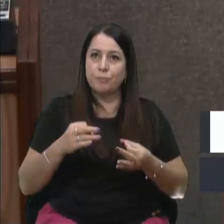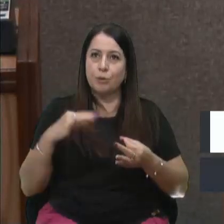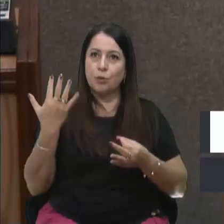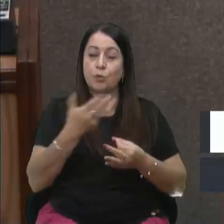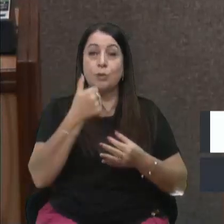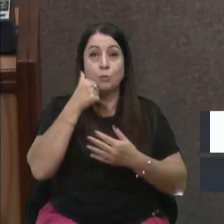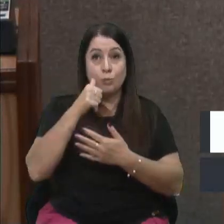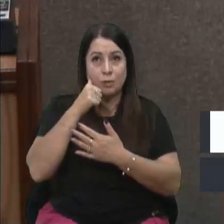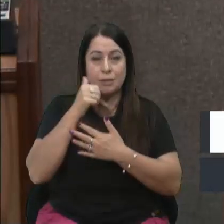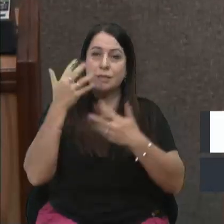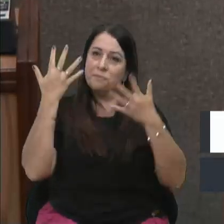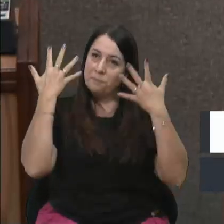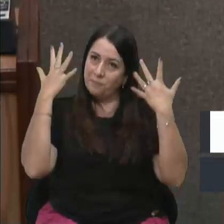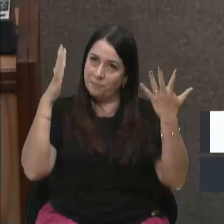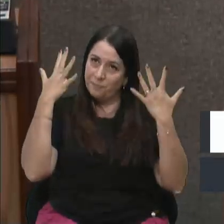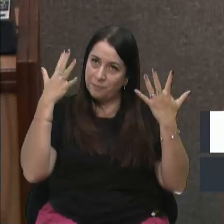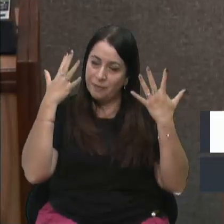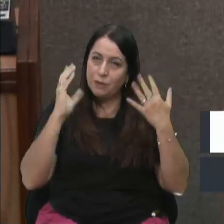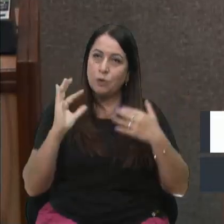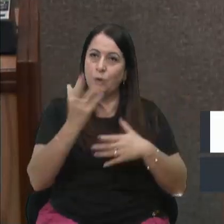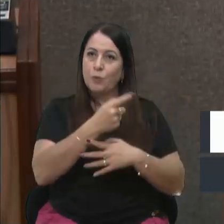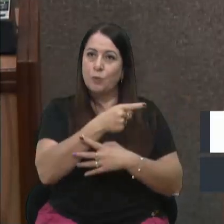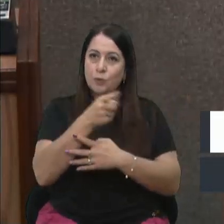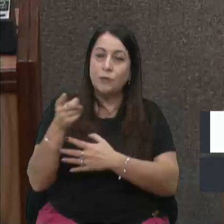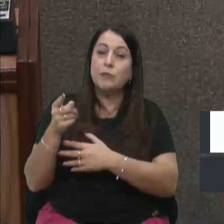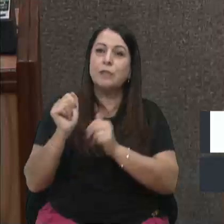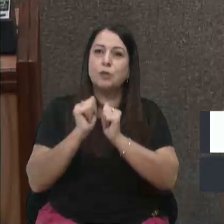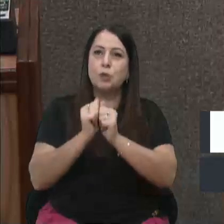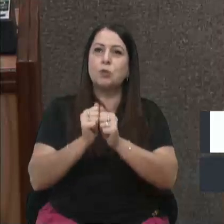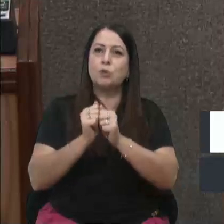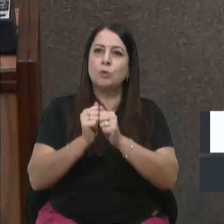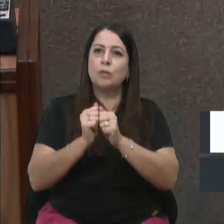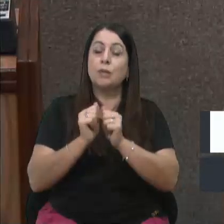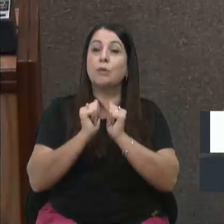nossas mulheres. Então, parabéns a todas vocês que se colocaram à